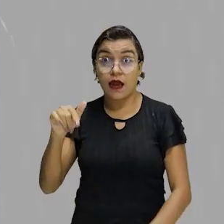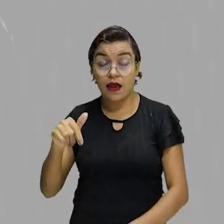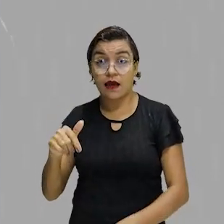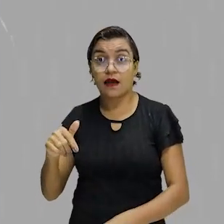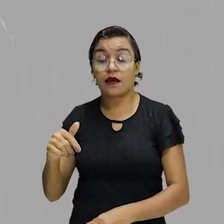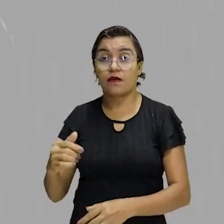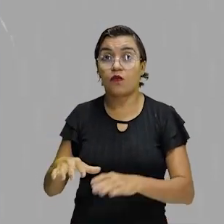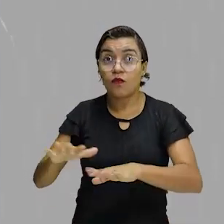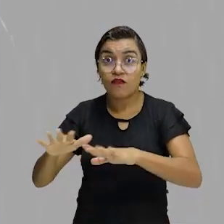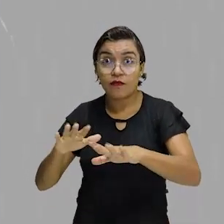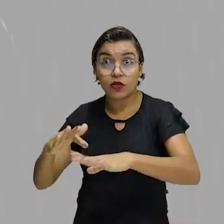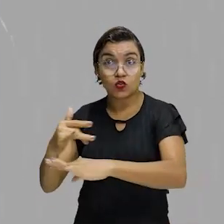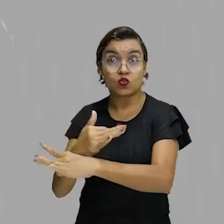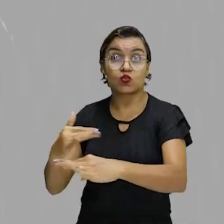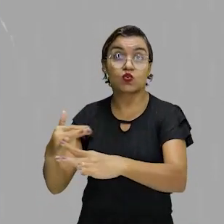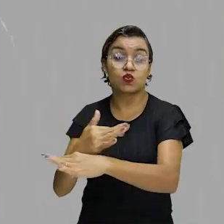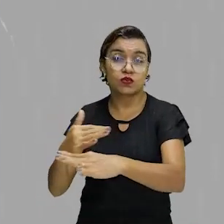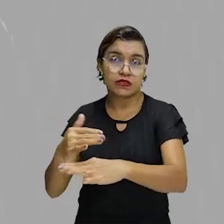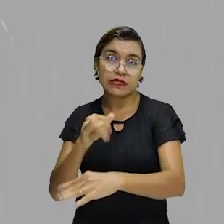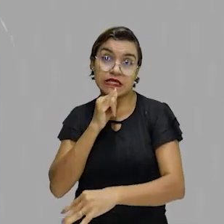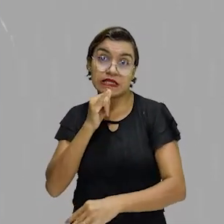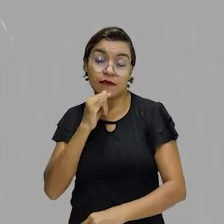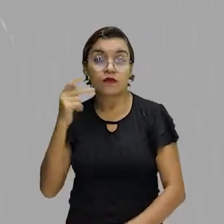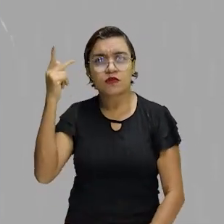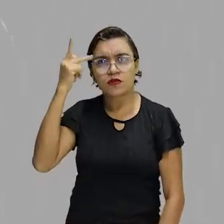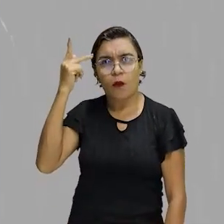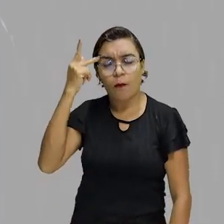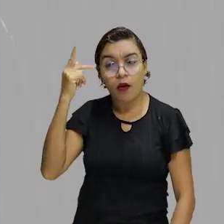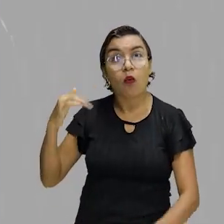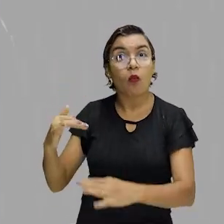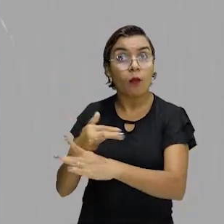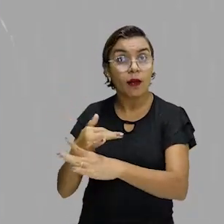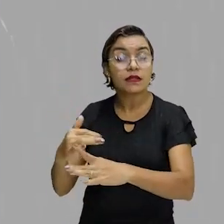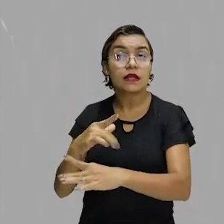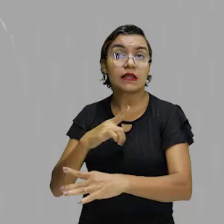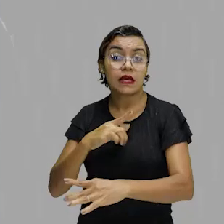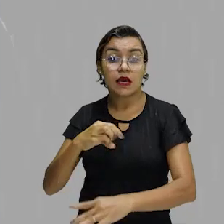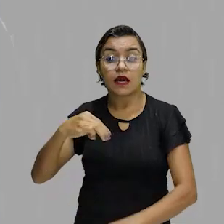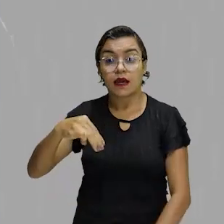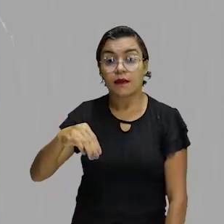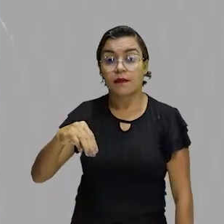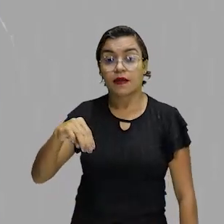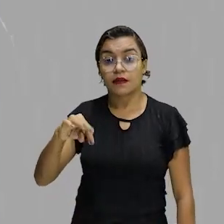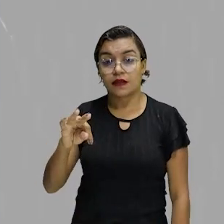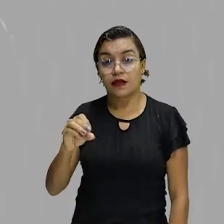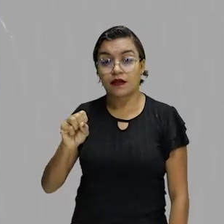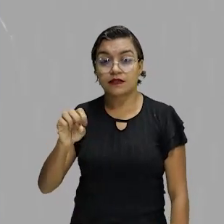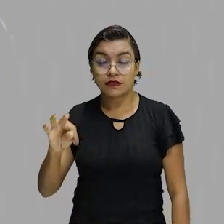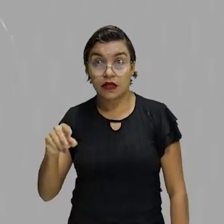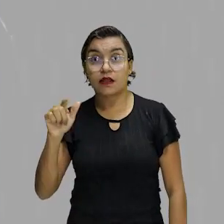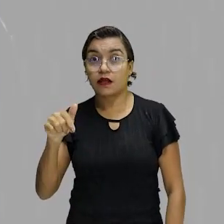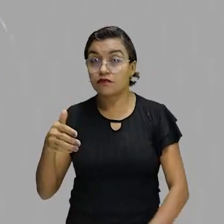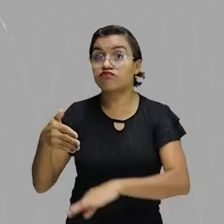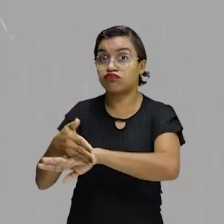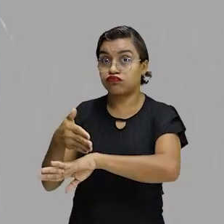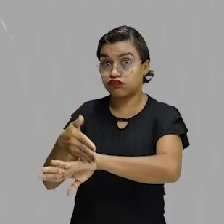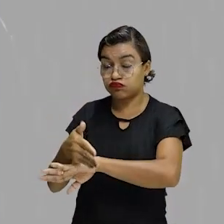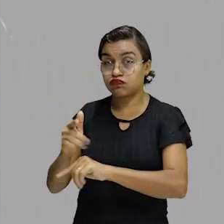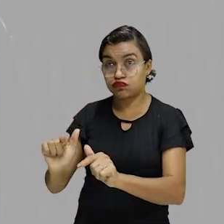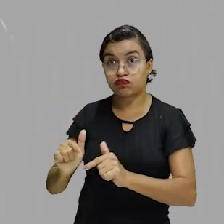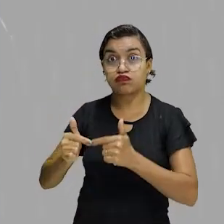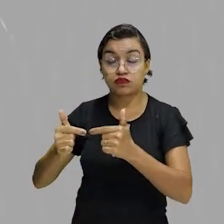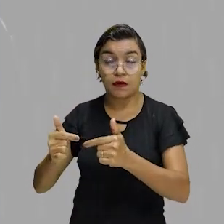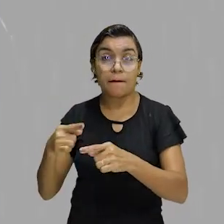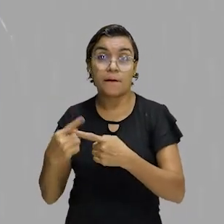grandes cidades. Inclusive, São Paulo é um lugar, é uma cidade, onde o MTST atua de uma forma muito constante. Por quê?